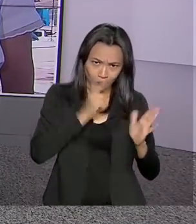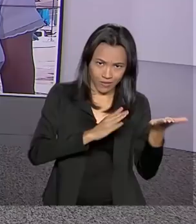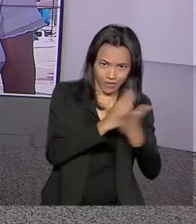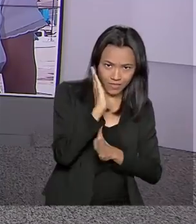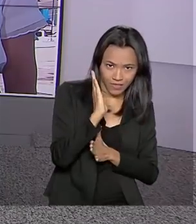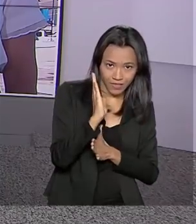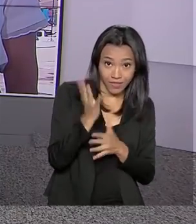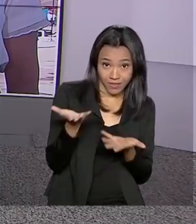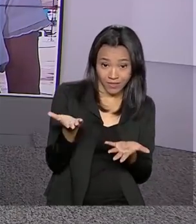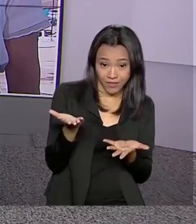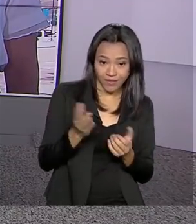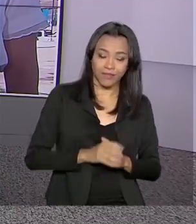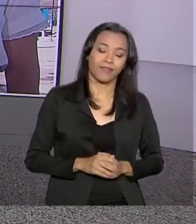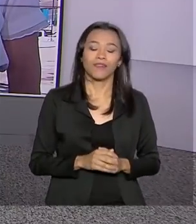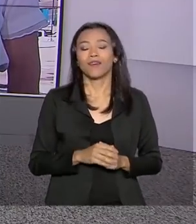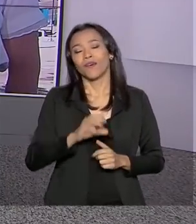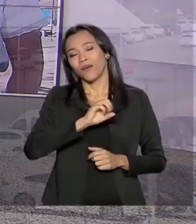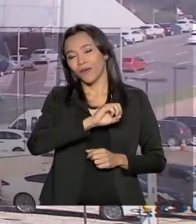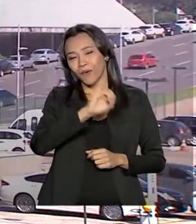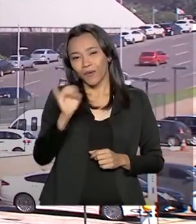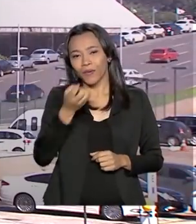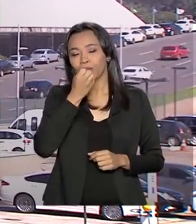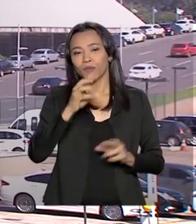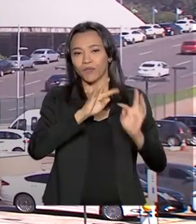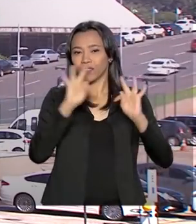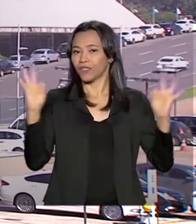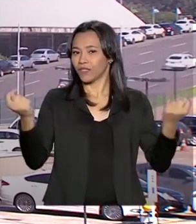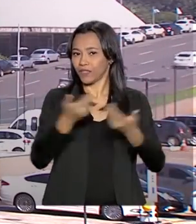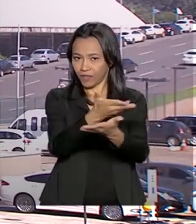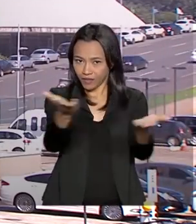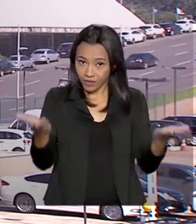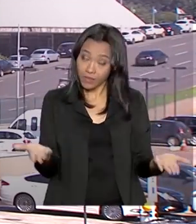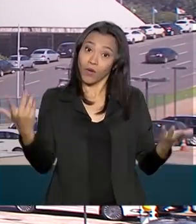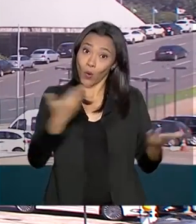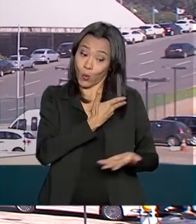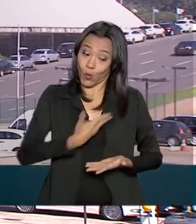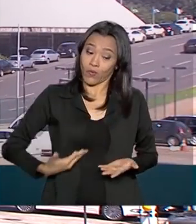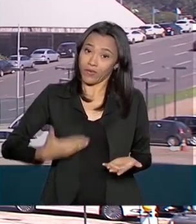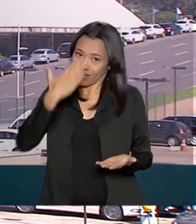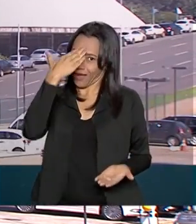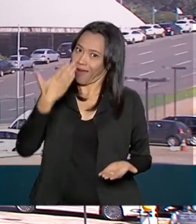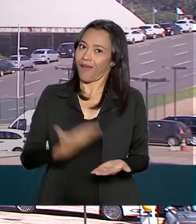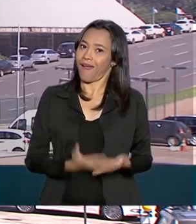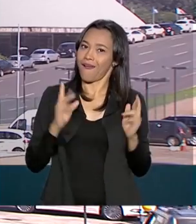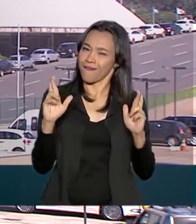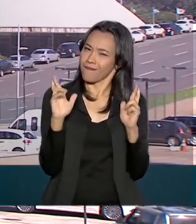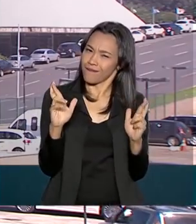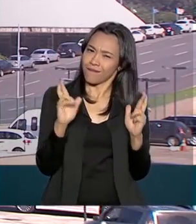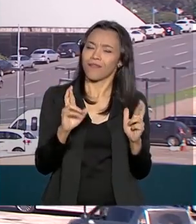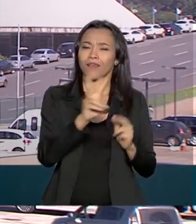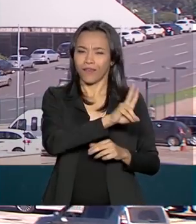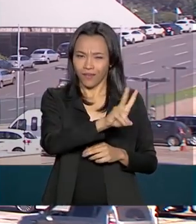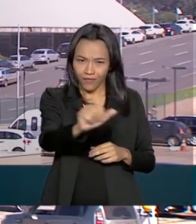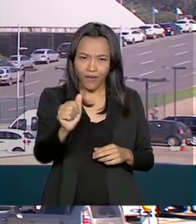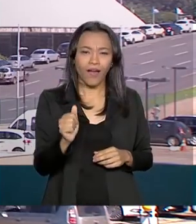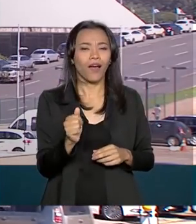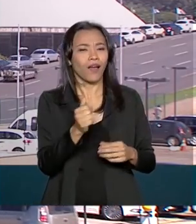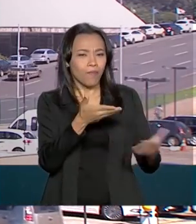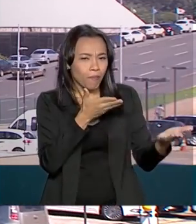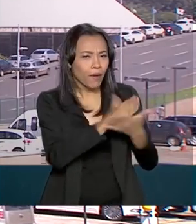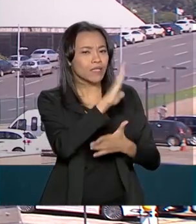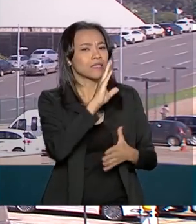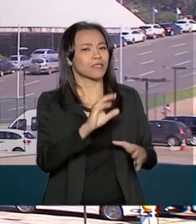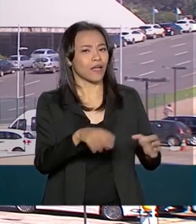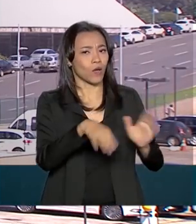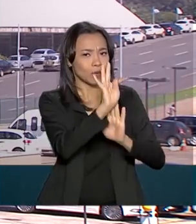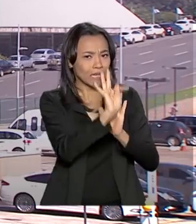hoje? Oi, Carla, bom dia para você e para todo mundo. Olha, o governo está confiante, acredita na aprovação da admissibilidade desse